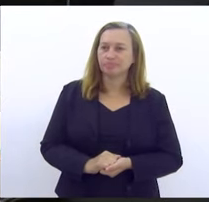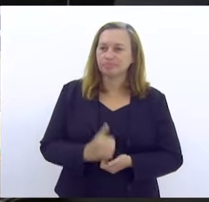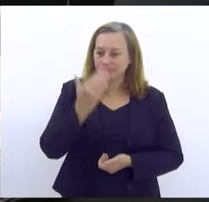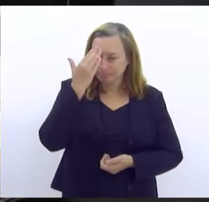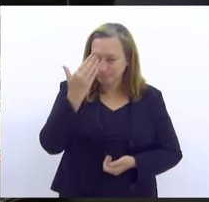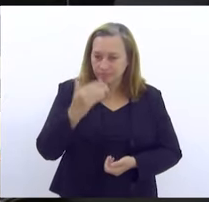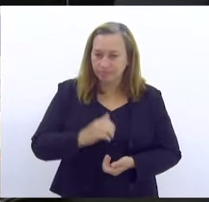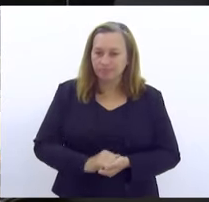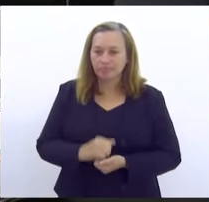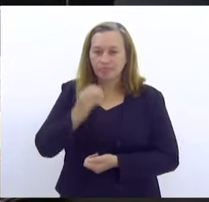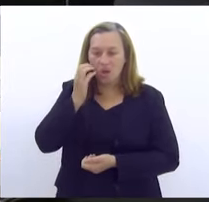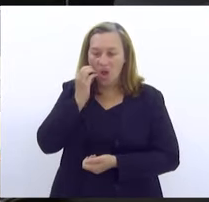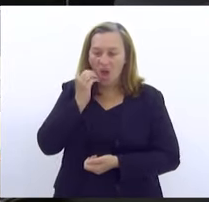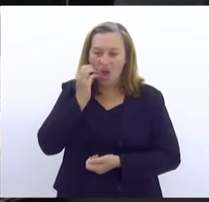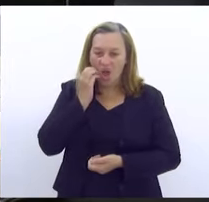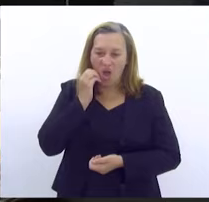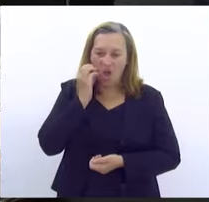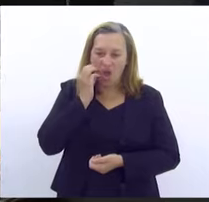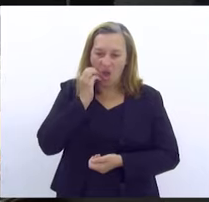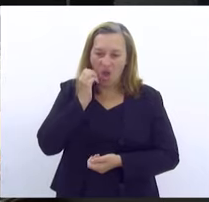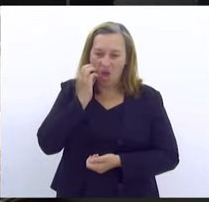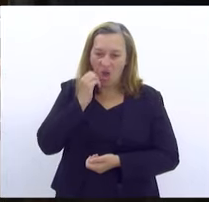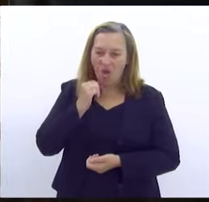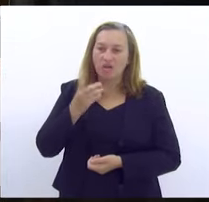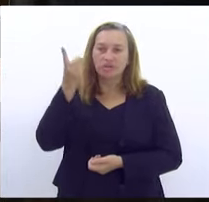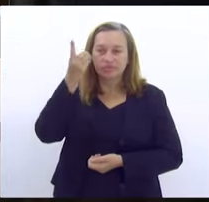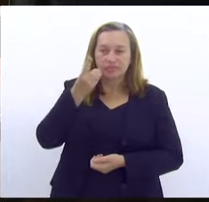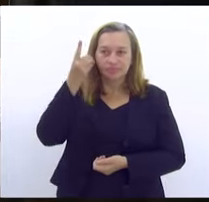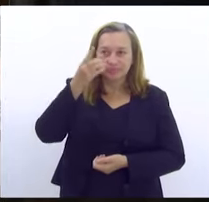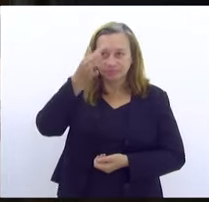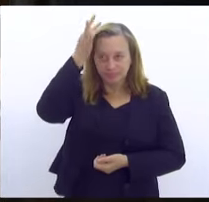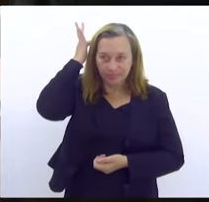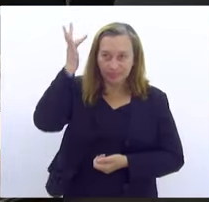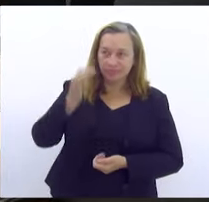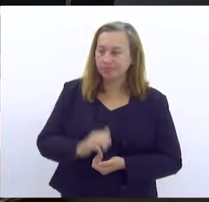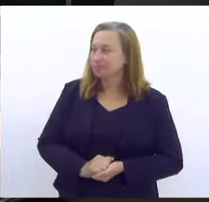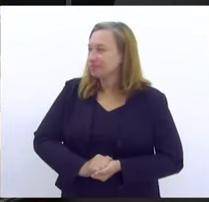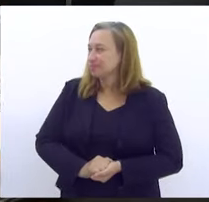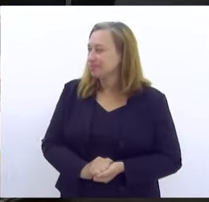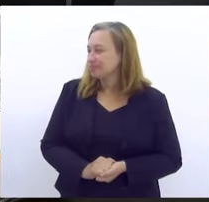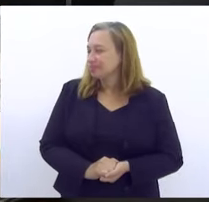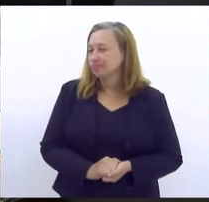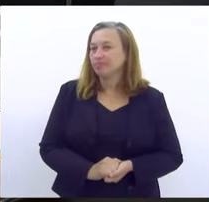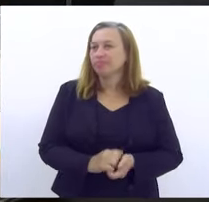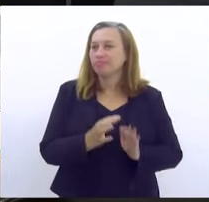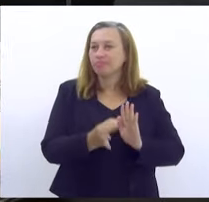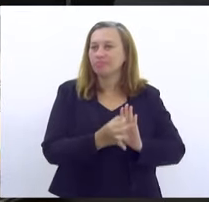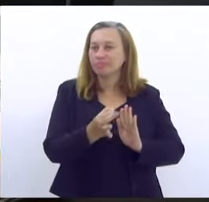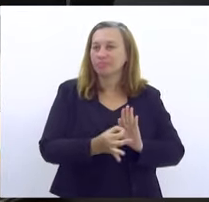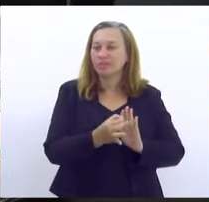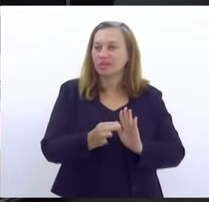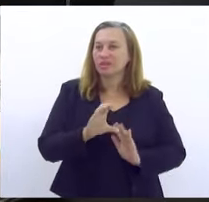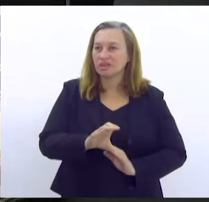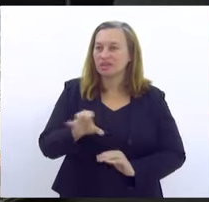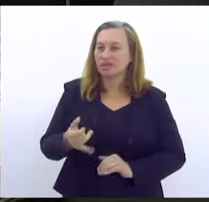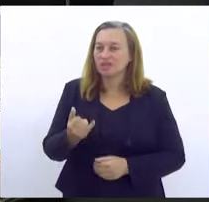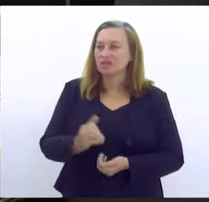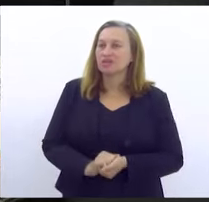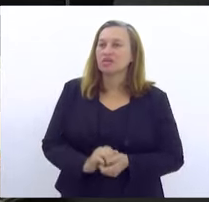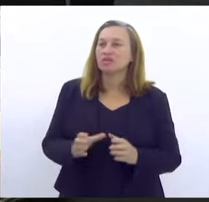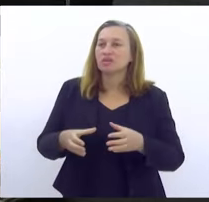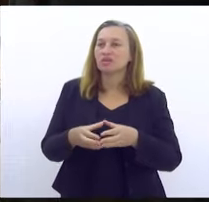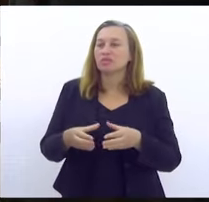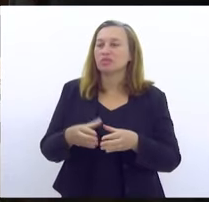Obrigado. Eu que agradeço. Deputado Fred Pacheco. Acompanhe o parecer da CCJ, presidente. Pela Comissão